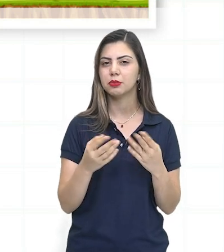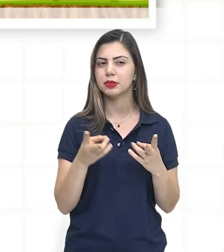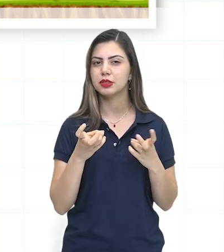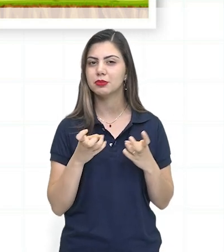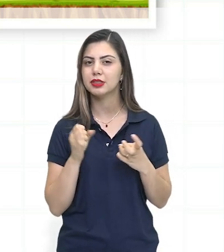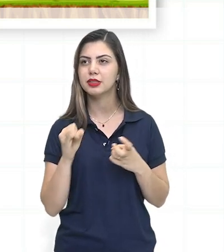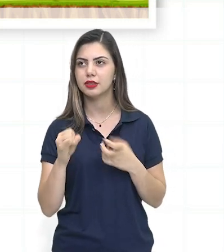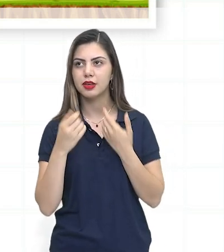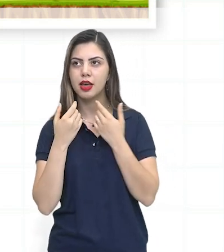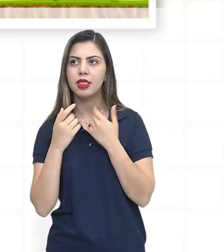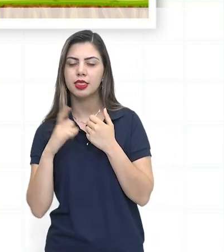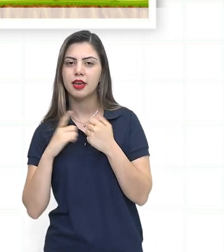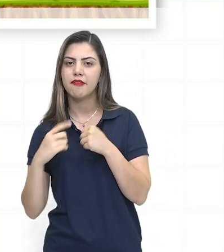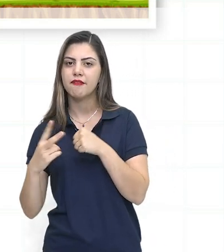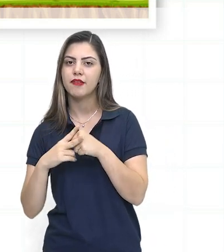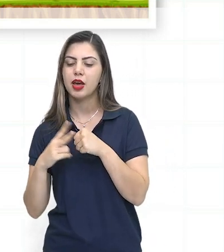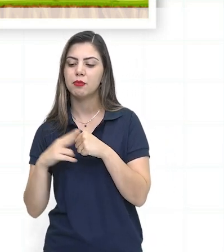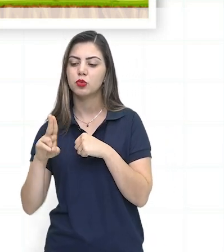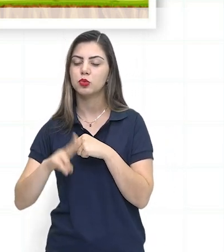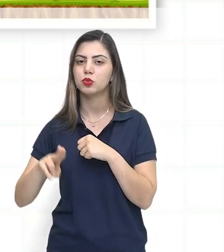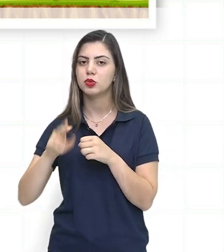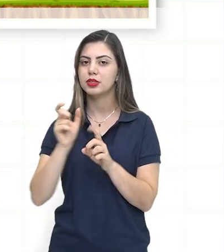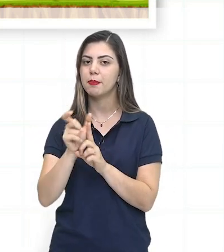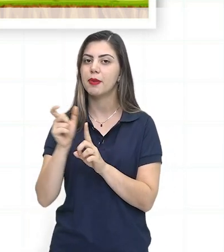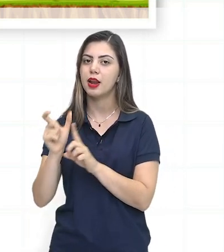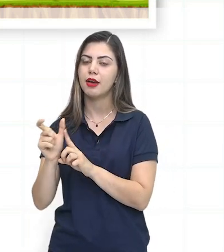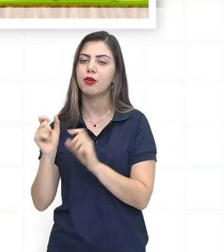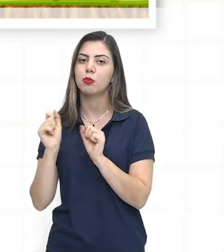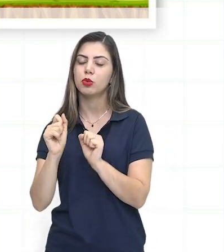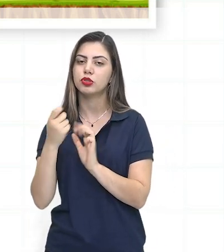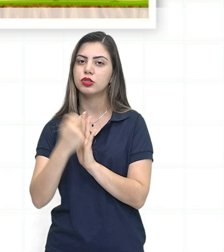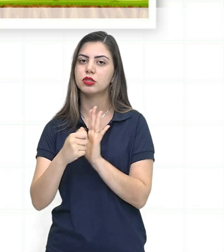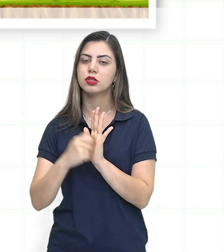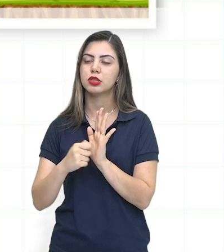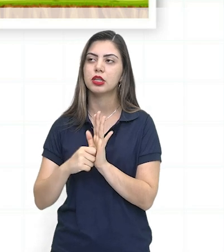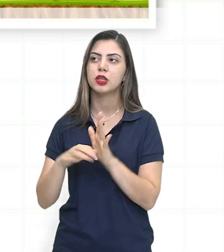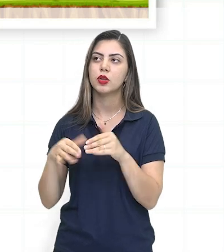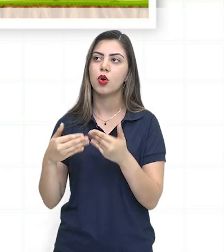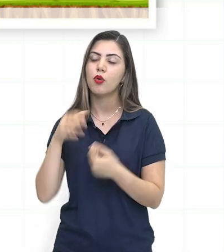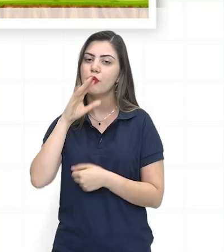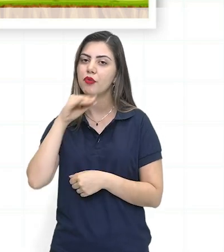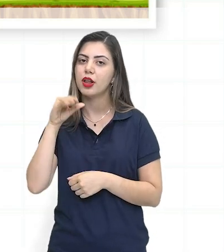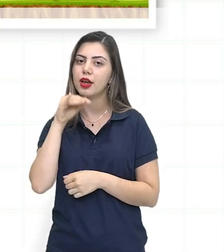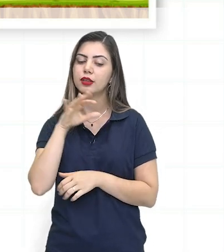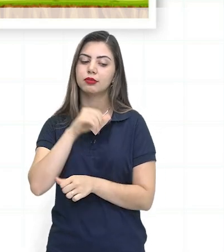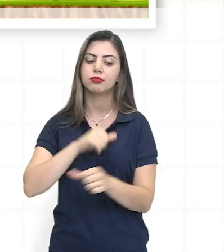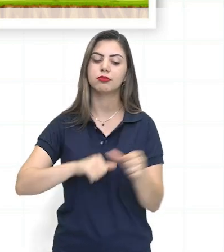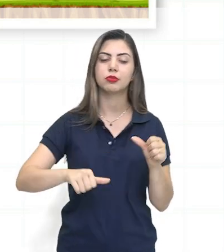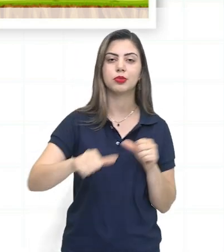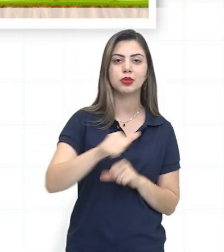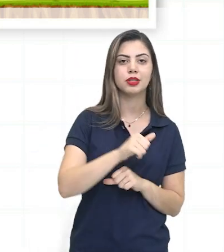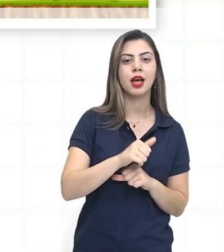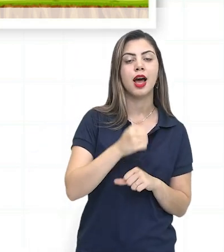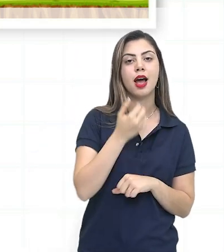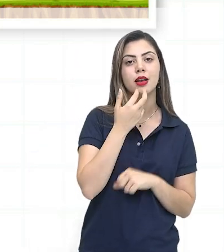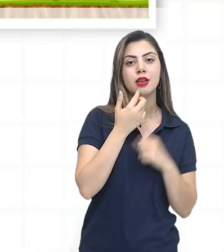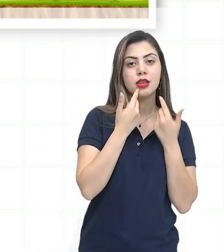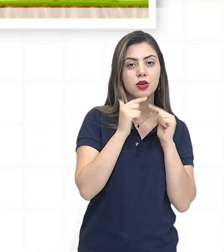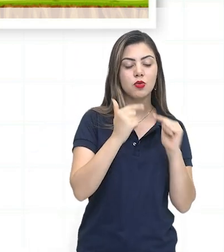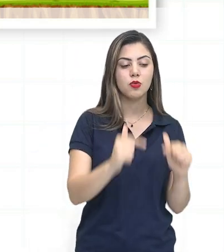utiliza palavras e elas podem estar na modalidade escrita ou falada, a linguagem não